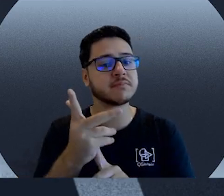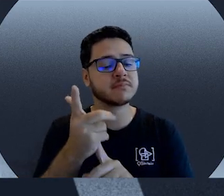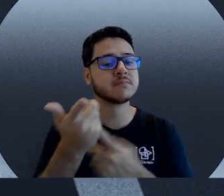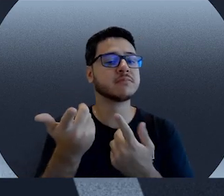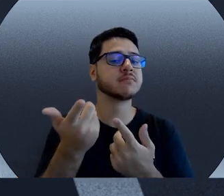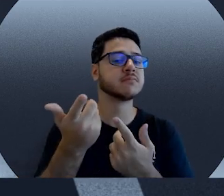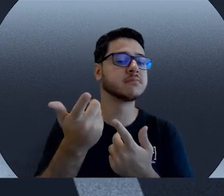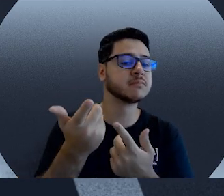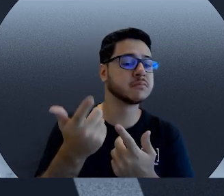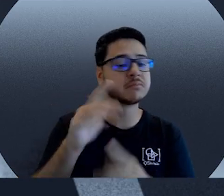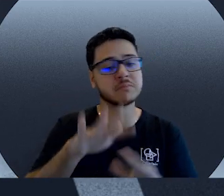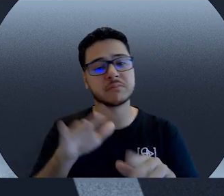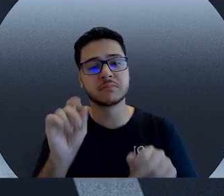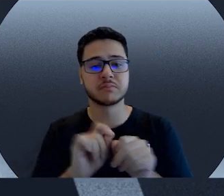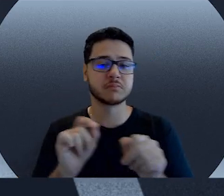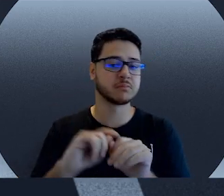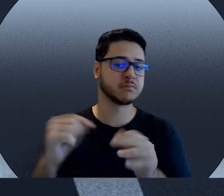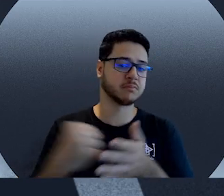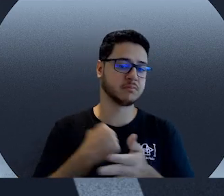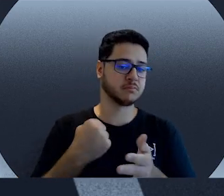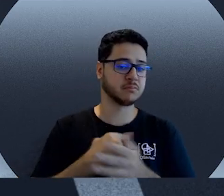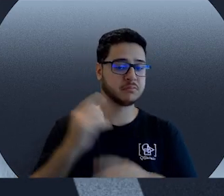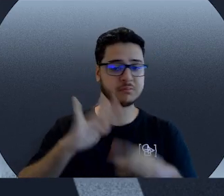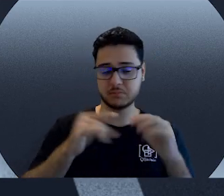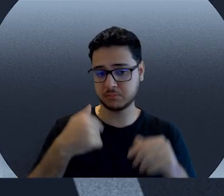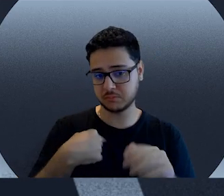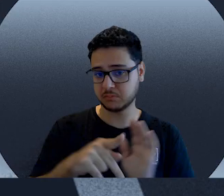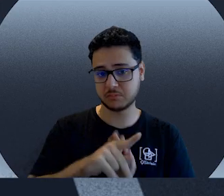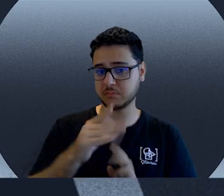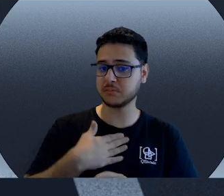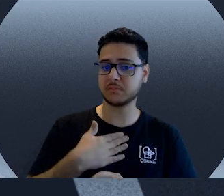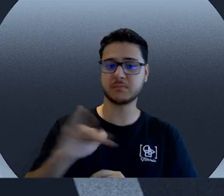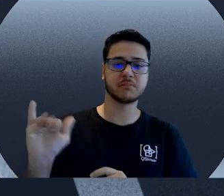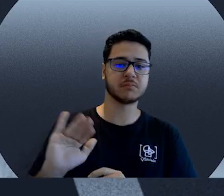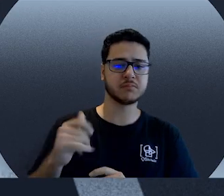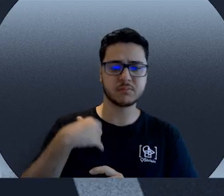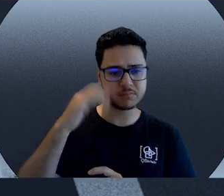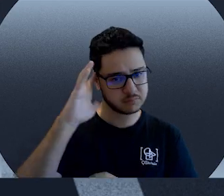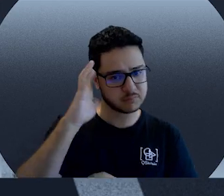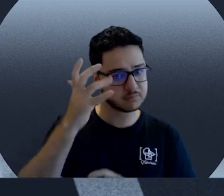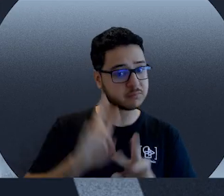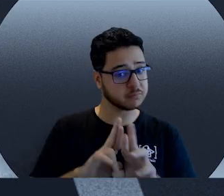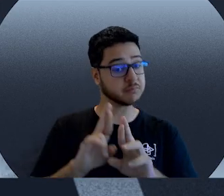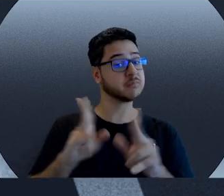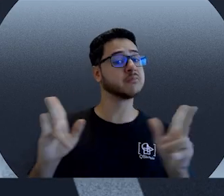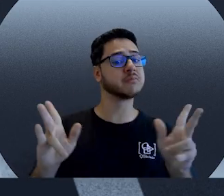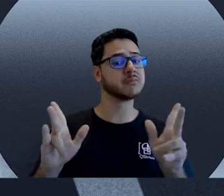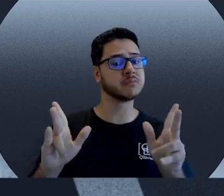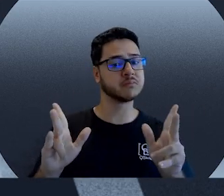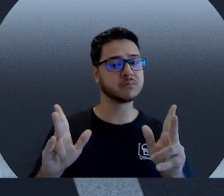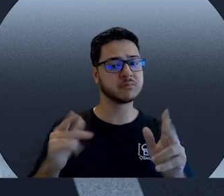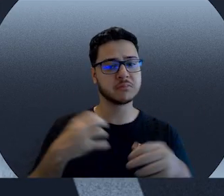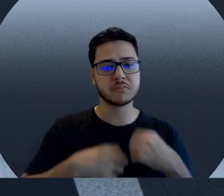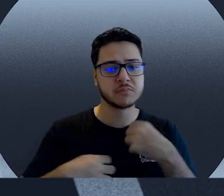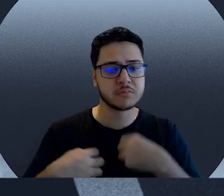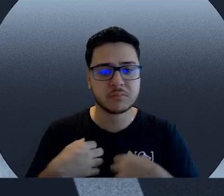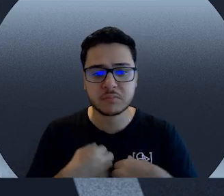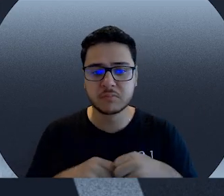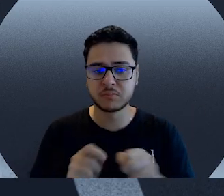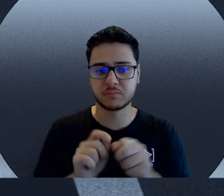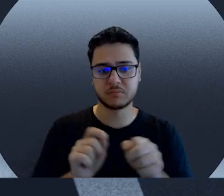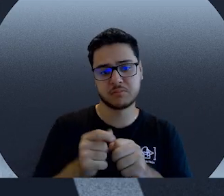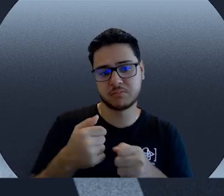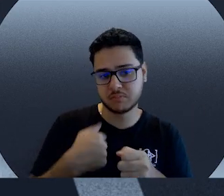para me provocar a partir do não gosto. Poxa, eu achei essa arte estranha, me incomodou, me